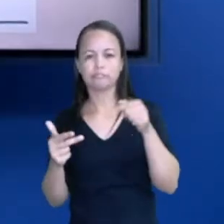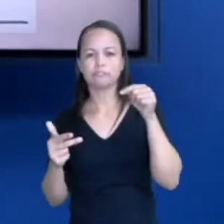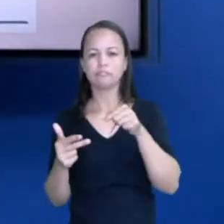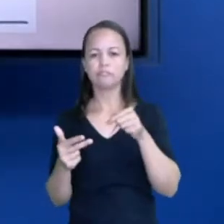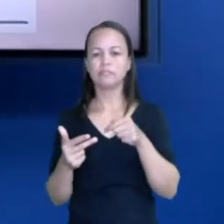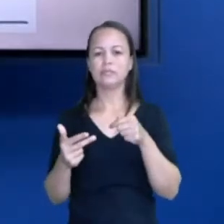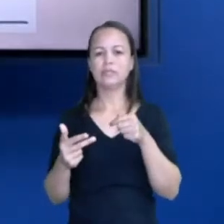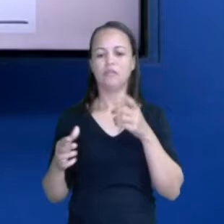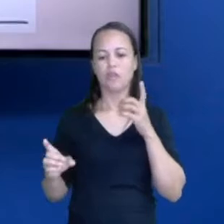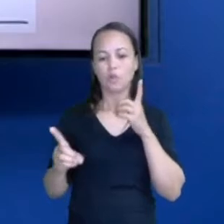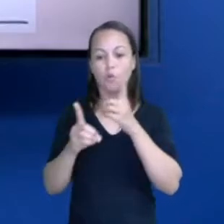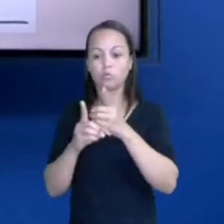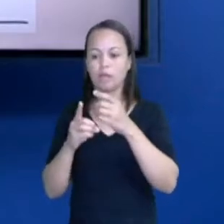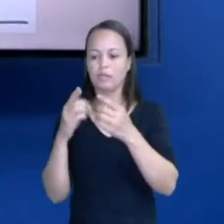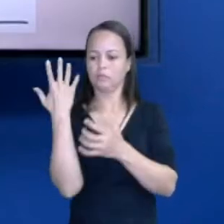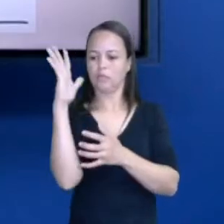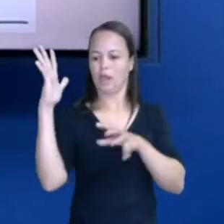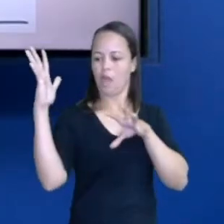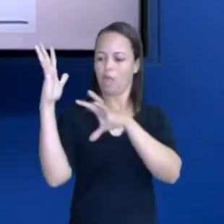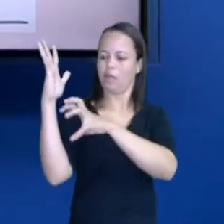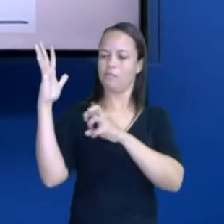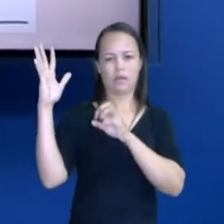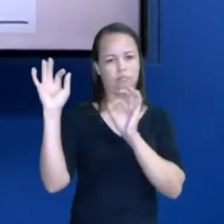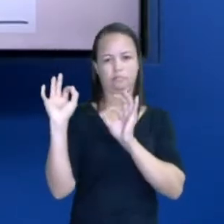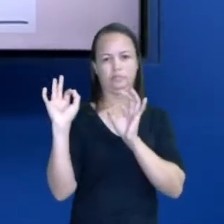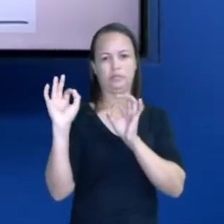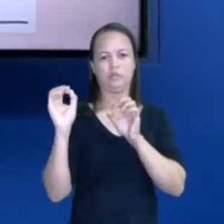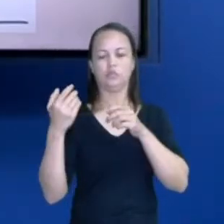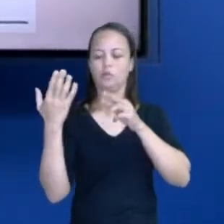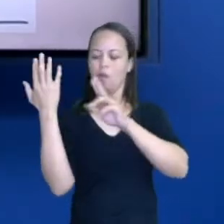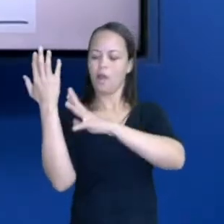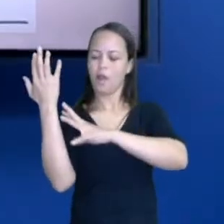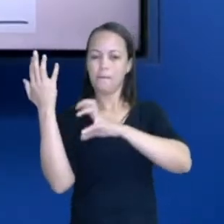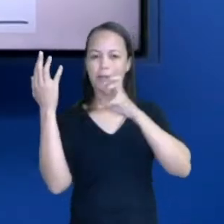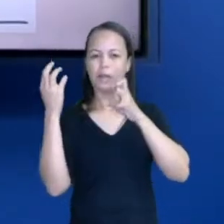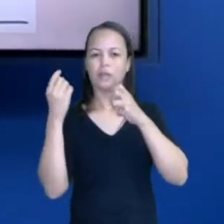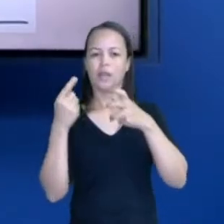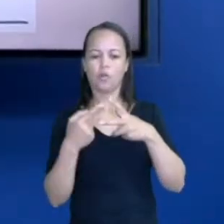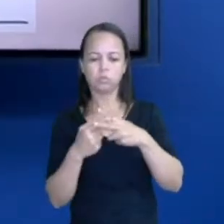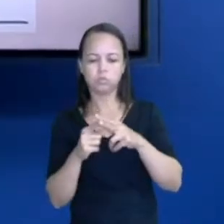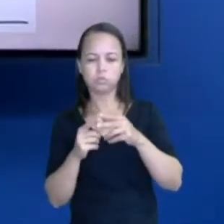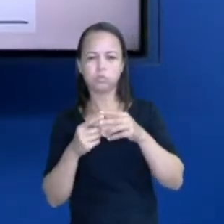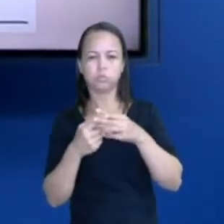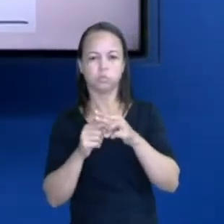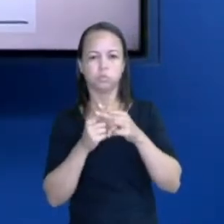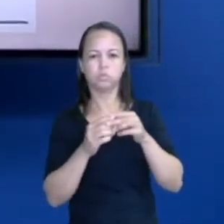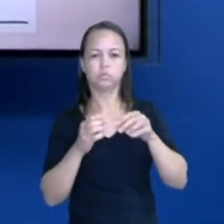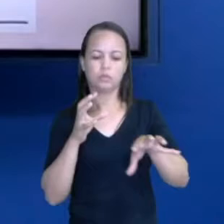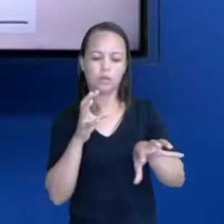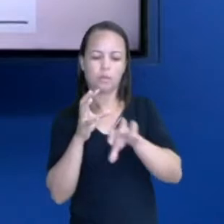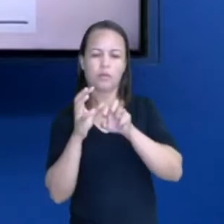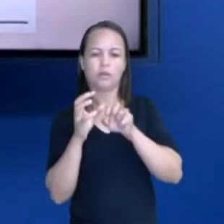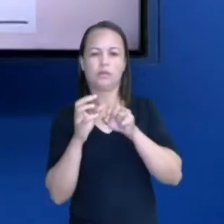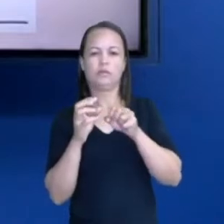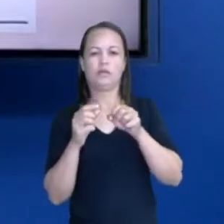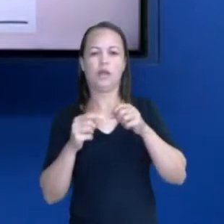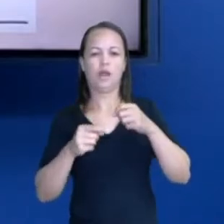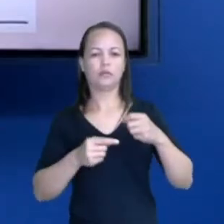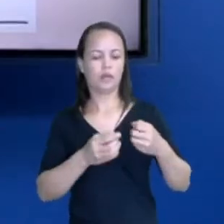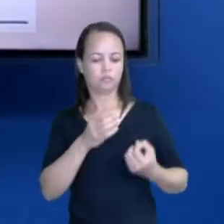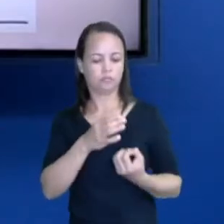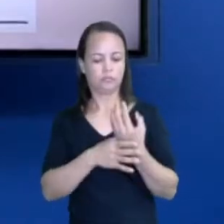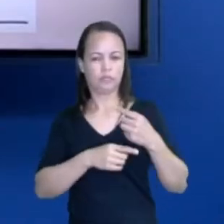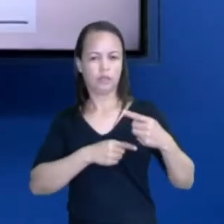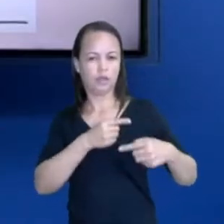são encontrados dessa maneira na natureza, mas suas matérias-primas são retiradas da natureza, seja através